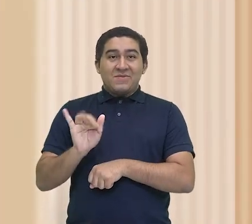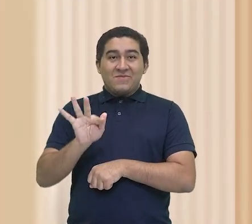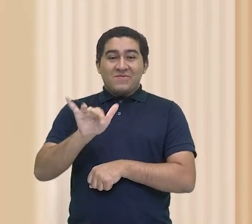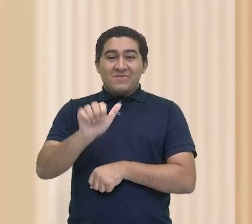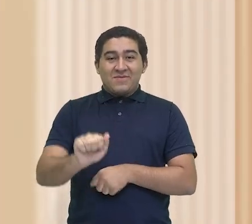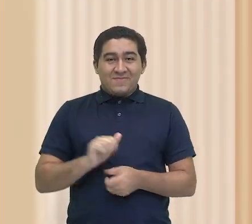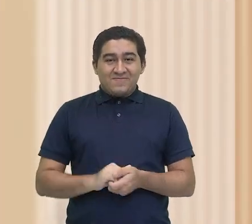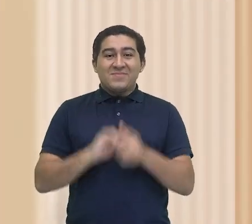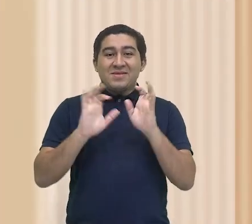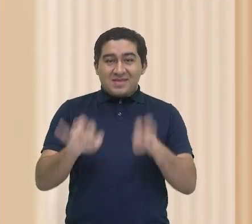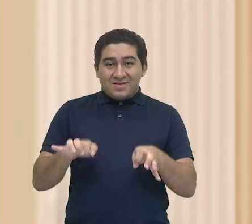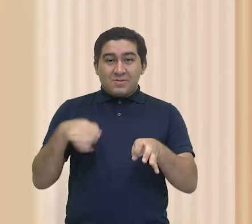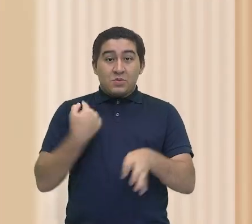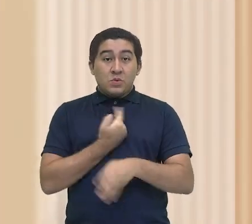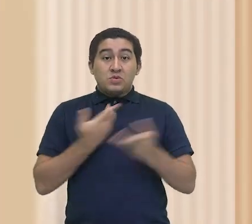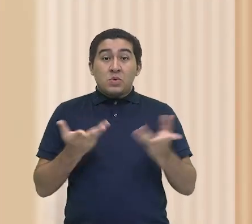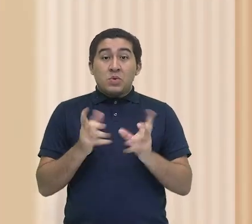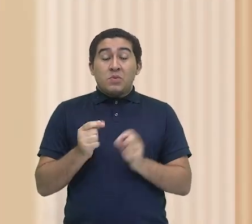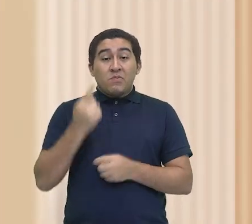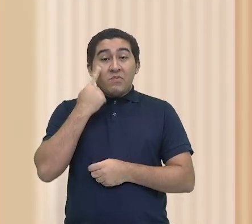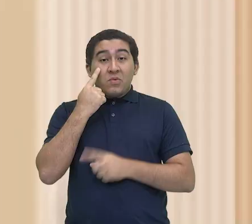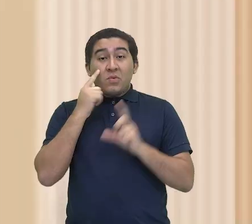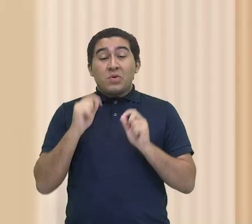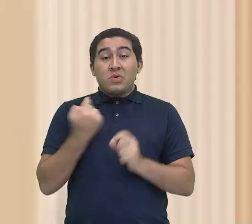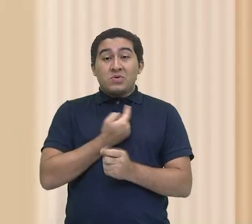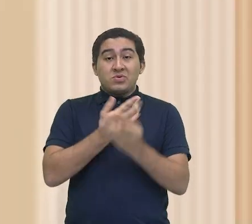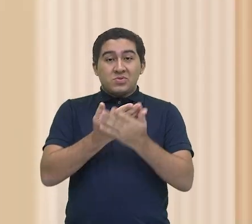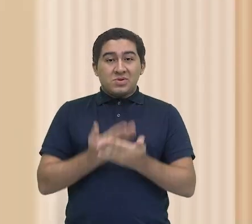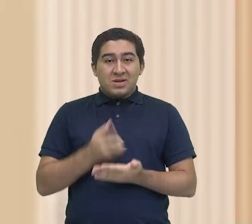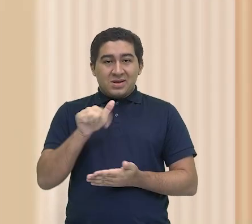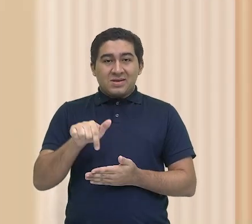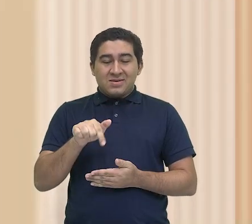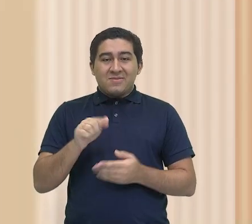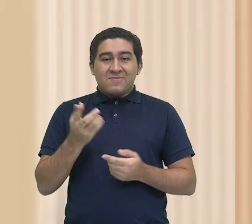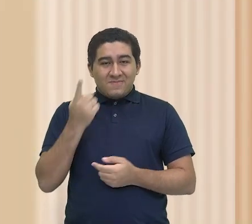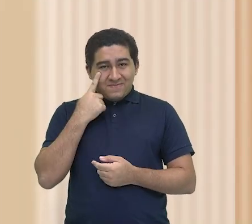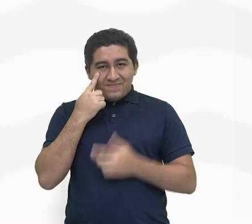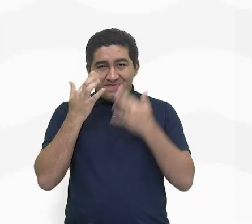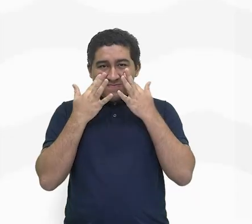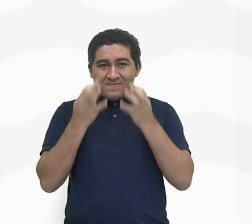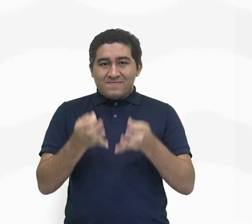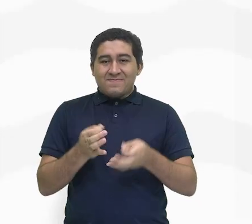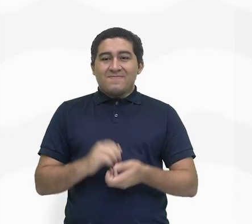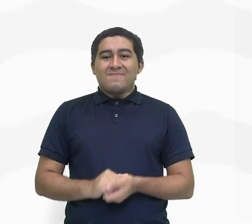especificamente, e a gente vai agora ver o que nós vamos estudar nesta aula. Acompanhem aí.